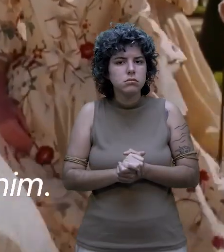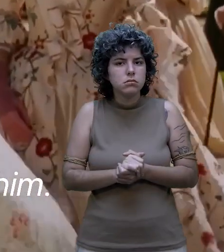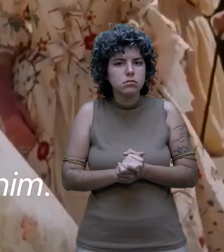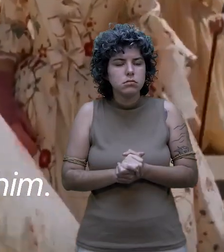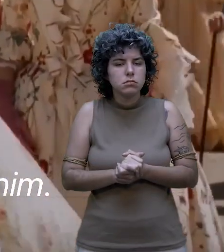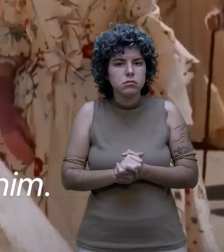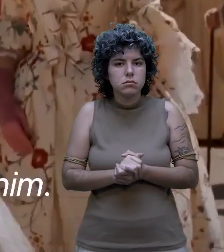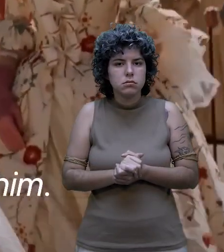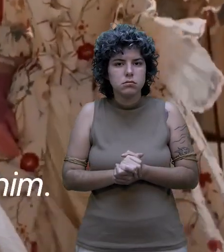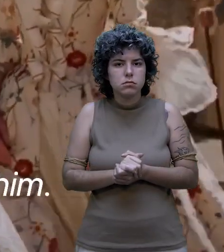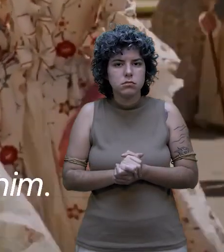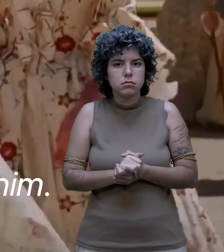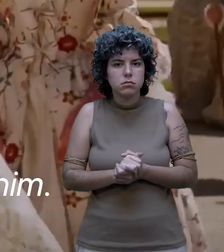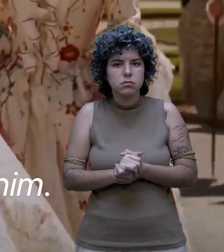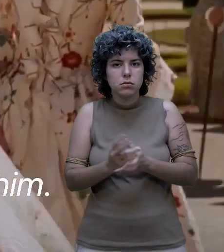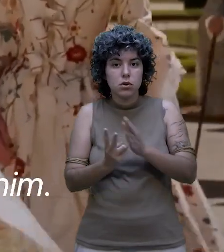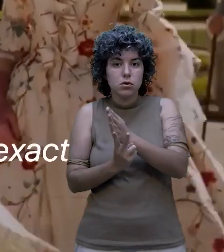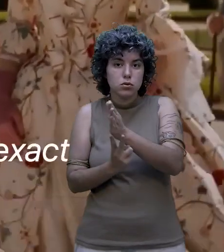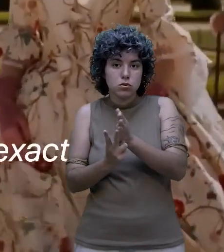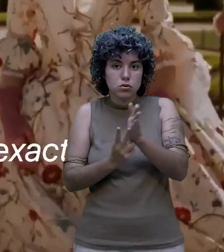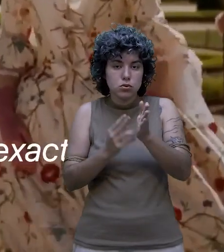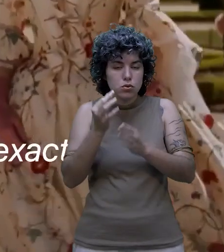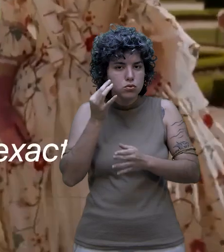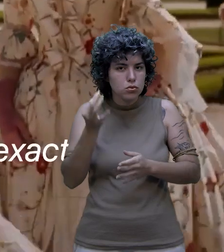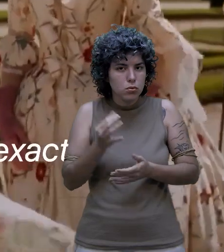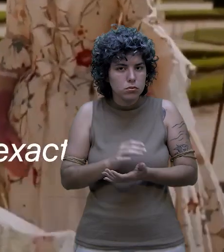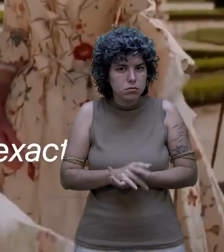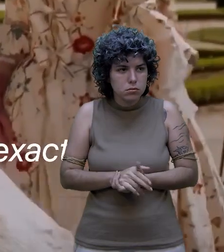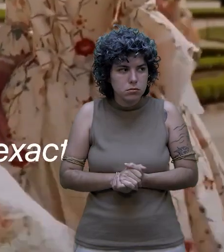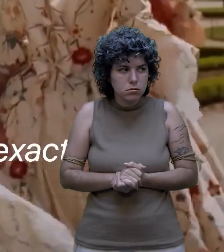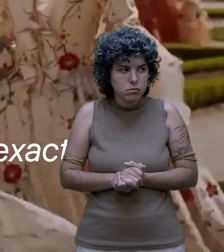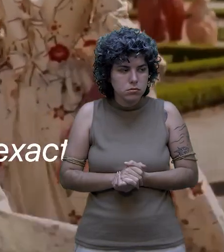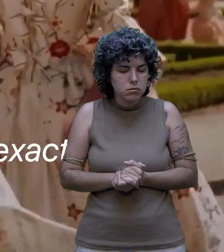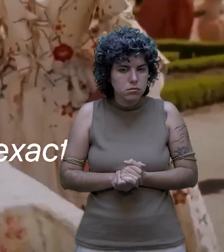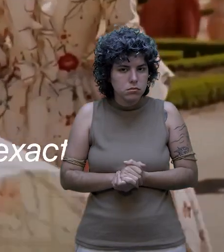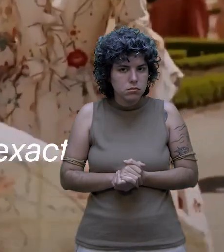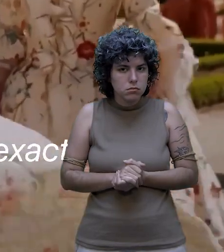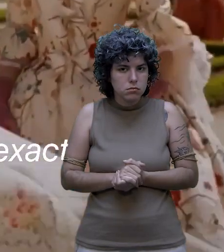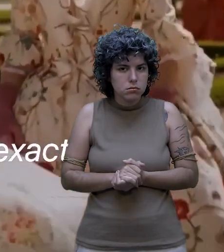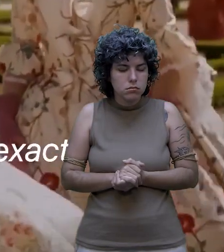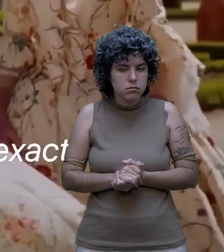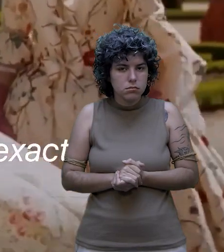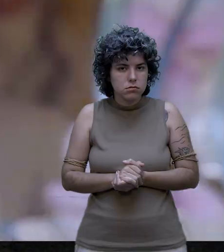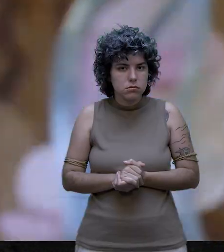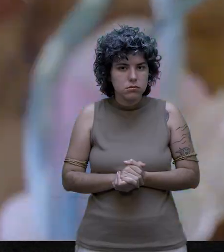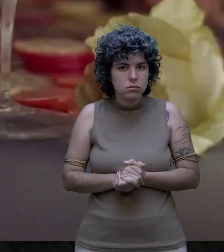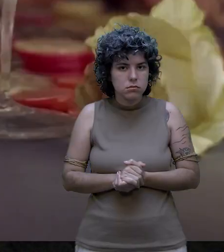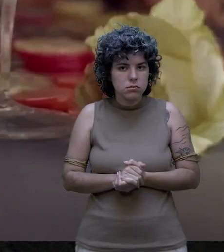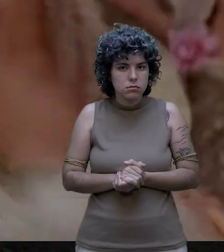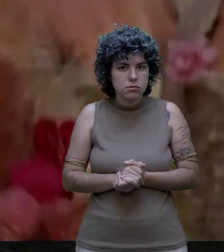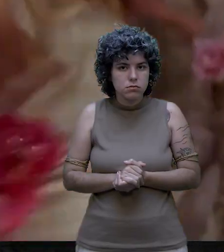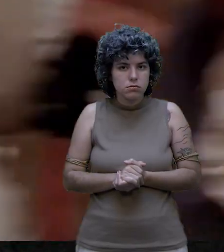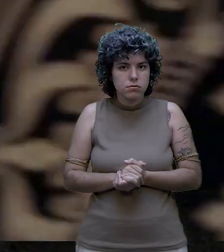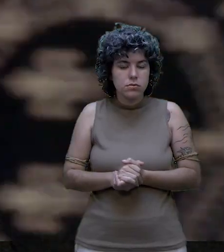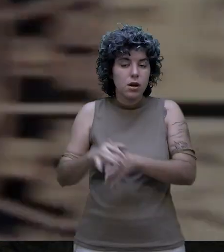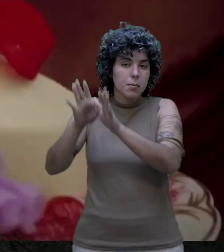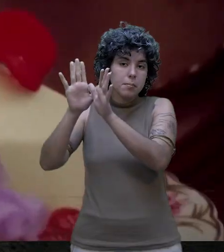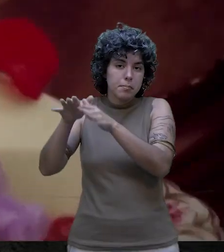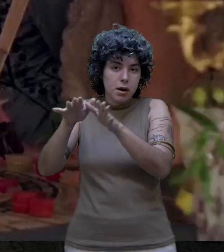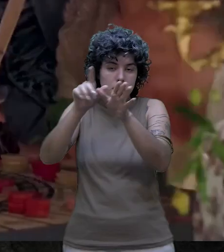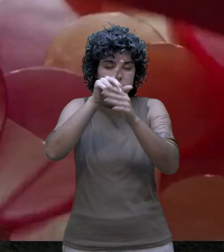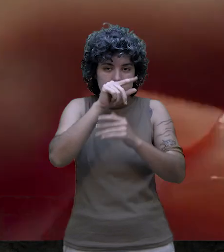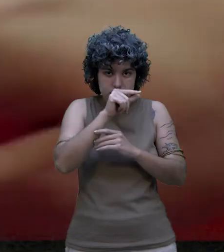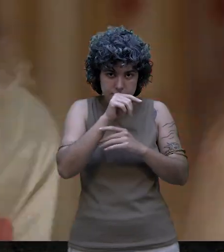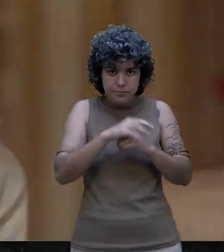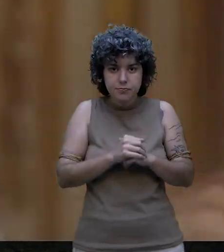doesn't seem the least bit interested in him. She is Austrian. They're not exactly the warmest people. O de pássaros, que ajuda a construir